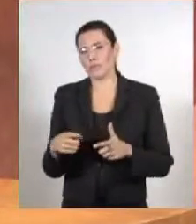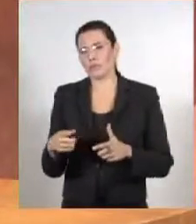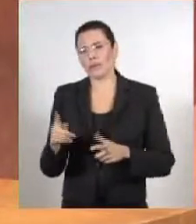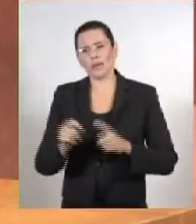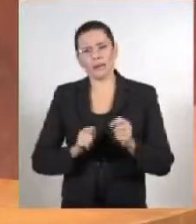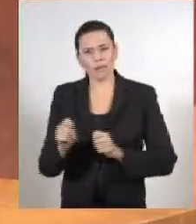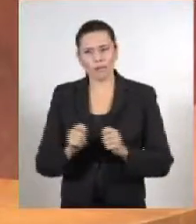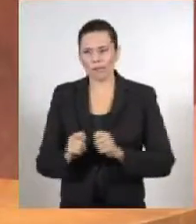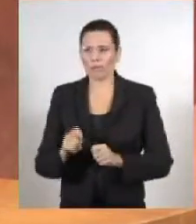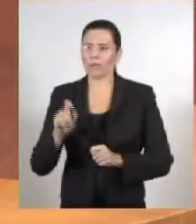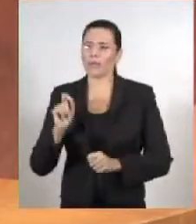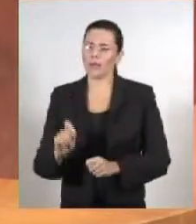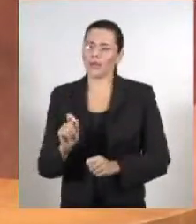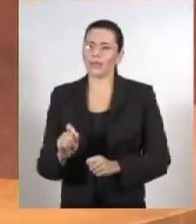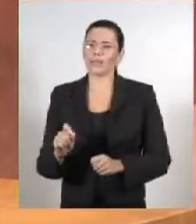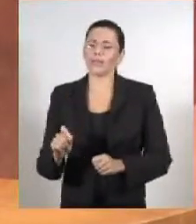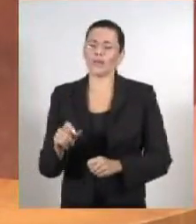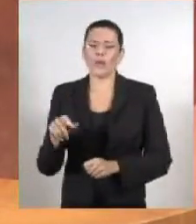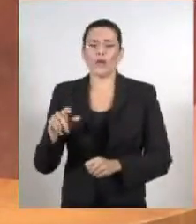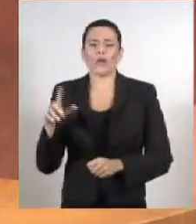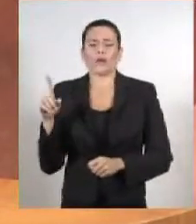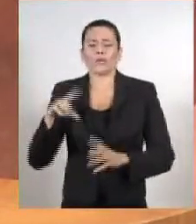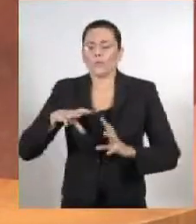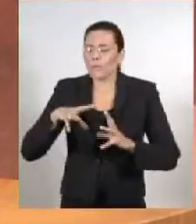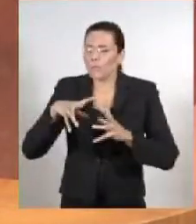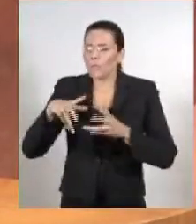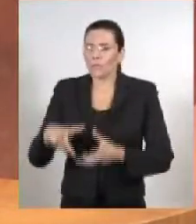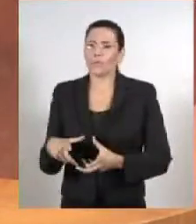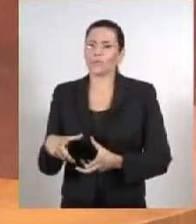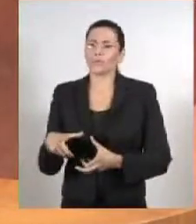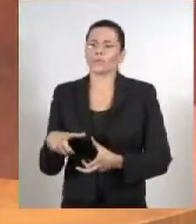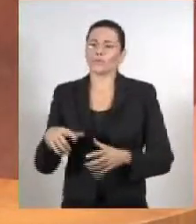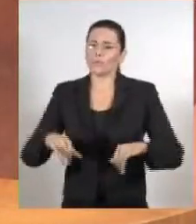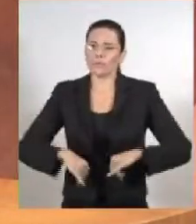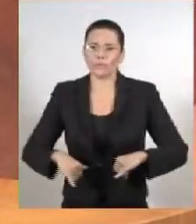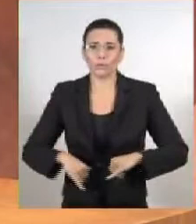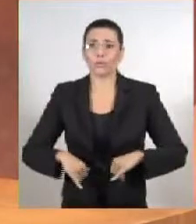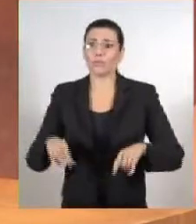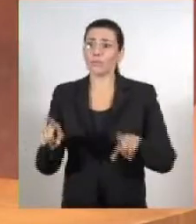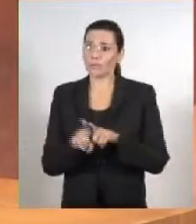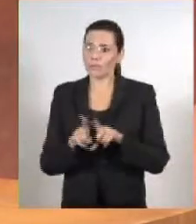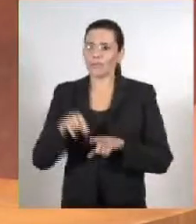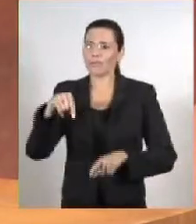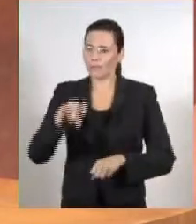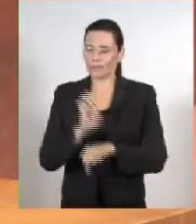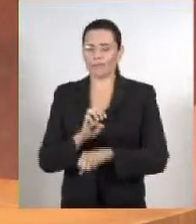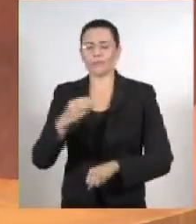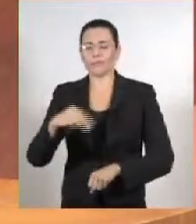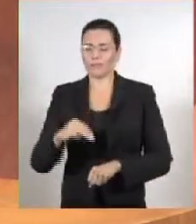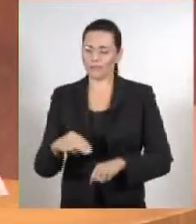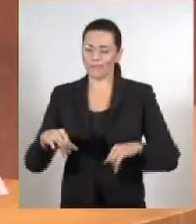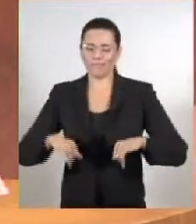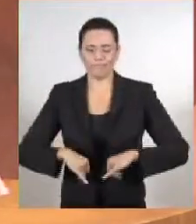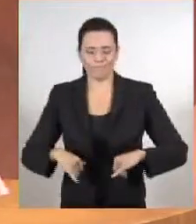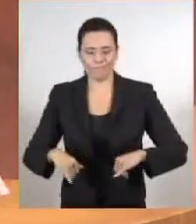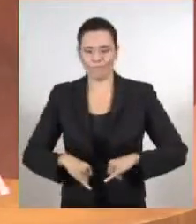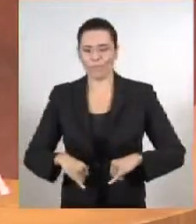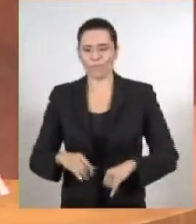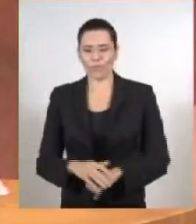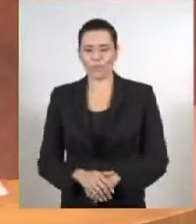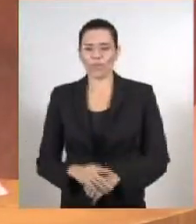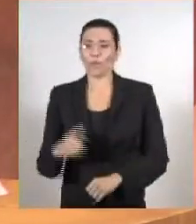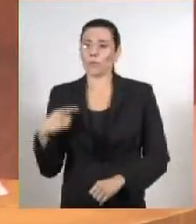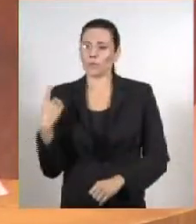afeta todo o país, que afeta o mundo, né? E está afetando o Maranhão, mas que nós não estamos... Para concluir, senhor presidente, que nós não